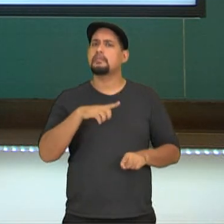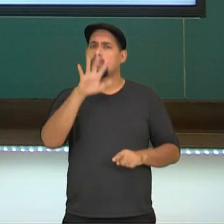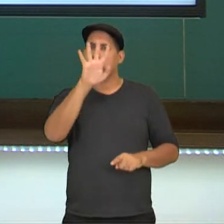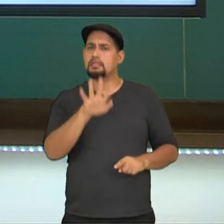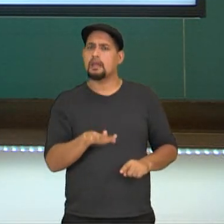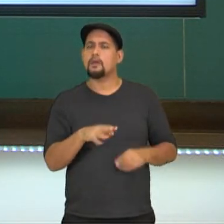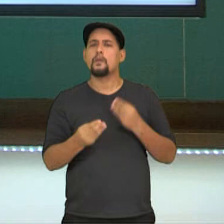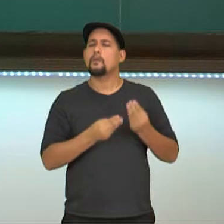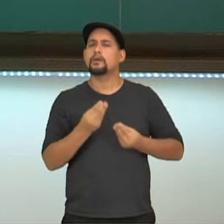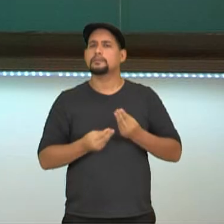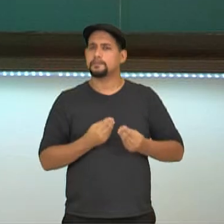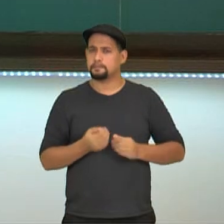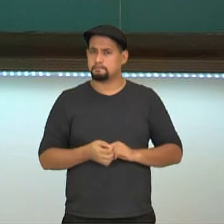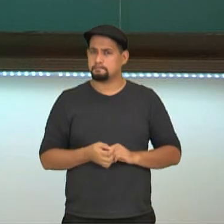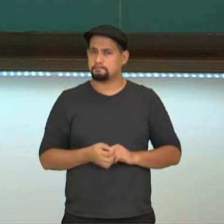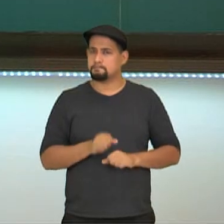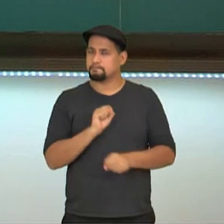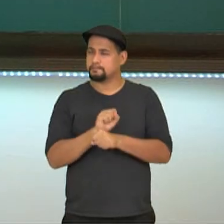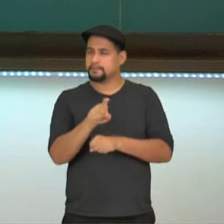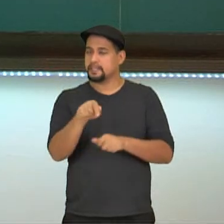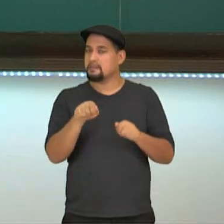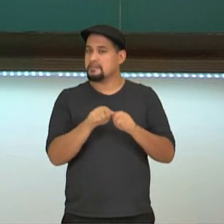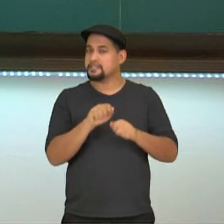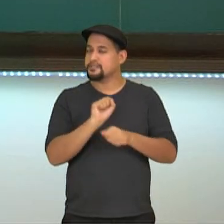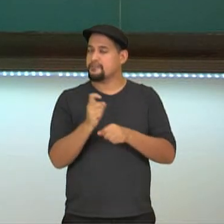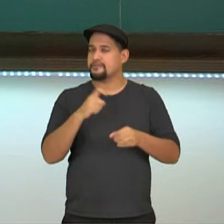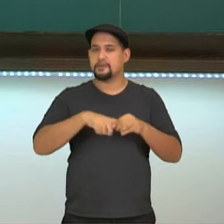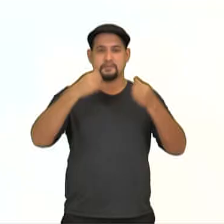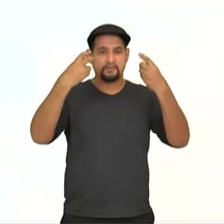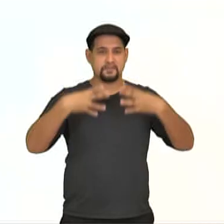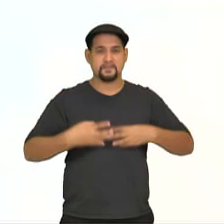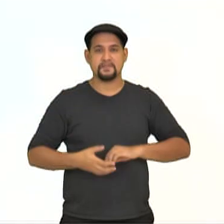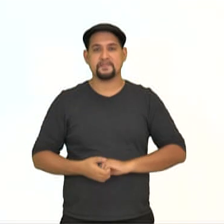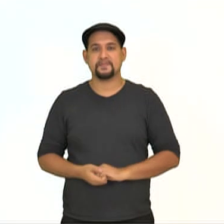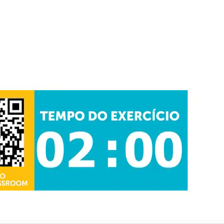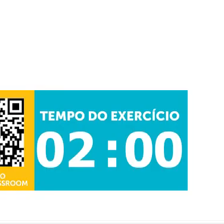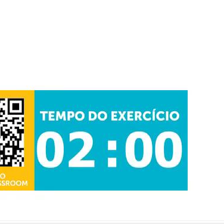carga aqui. Tempo para vocês fazerem, já volto para explicar.